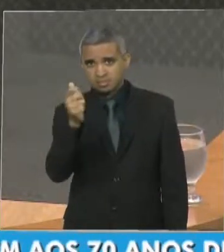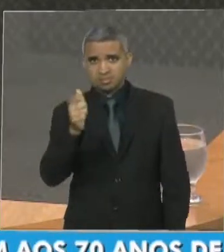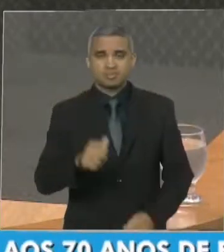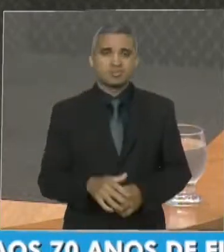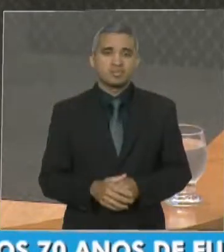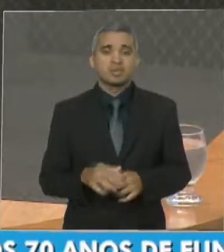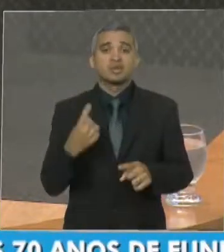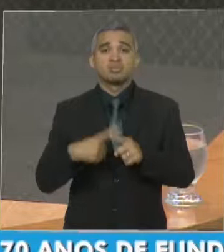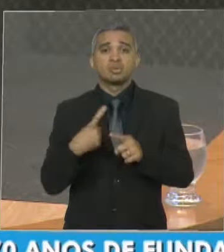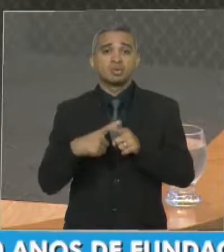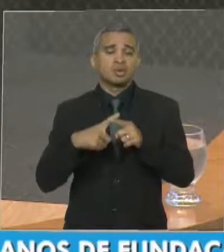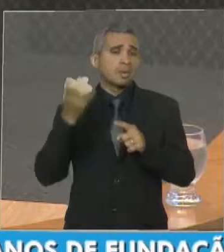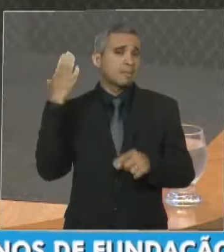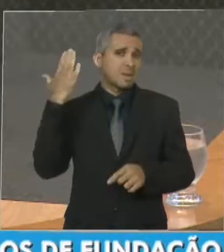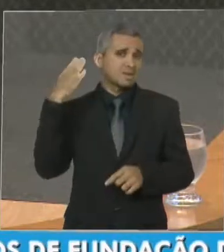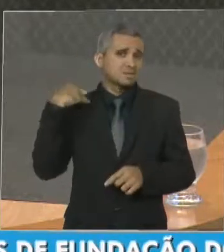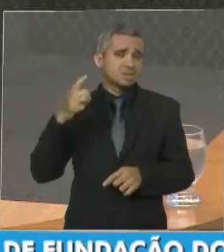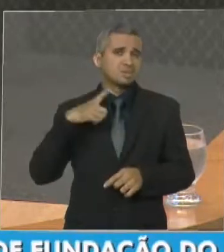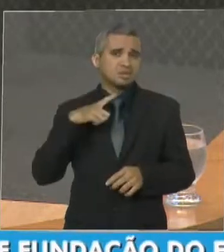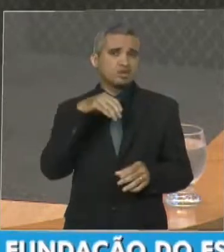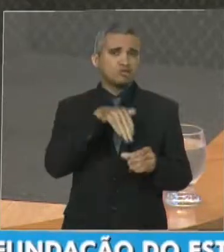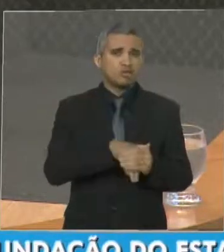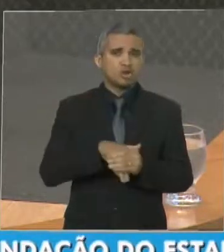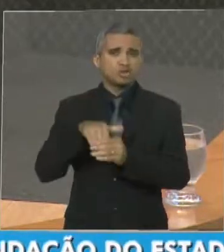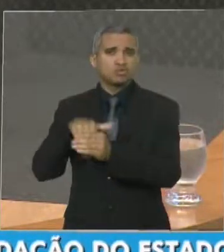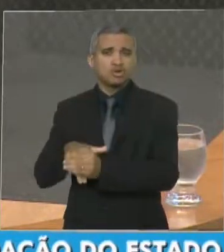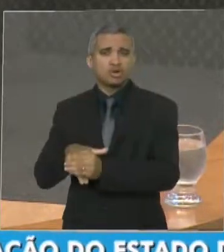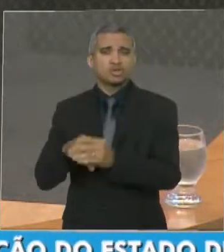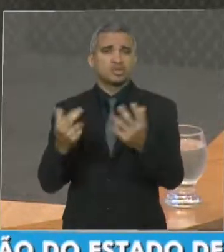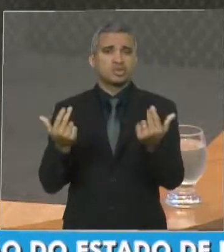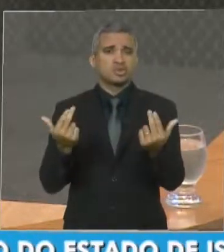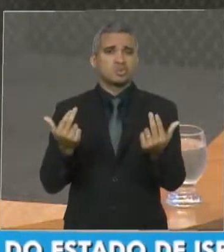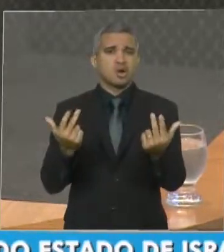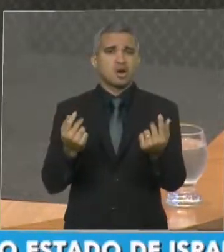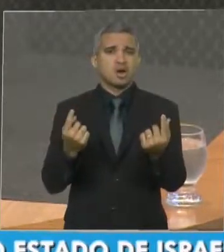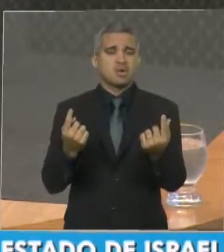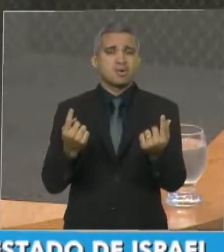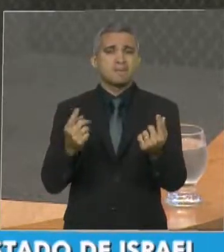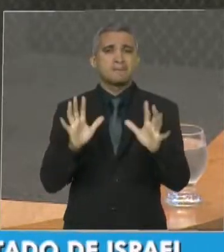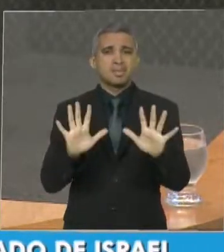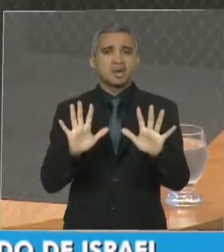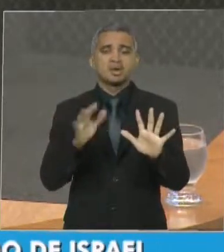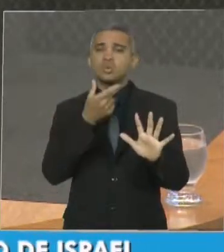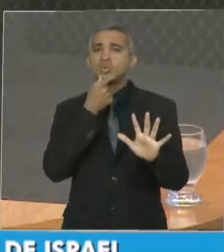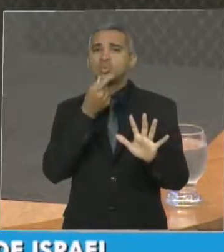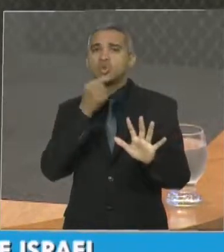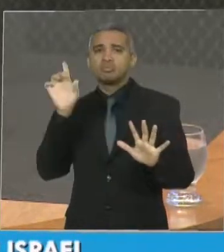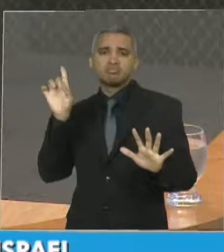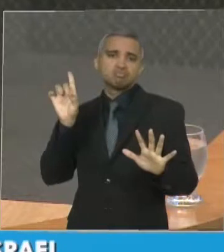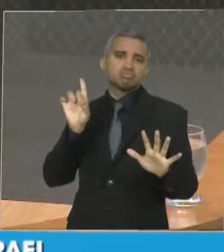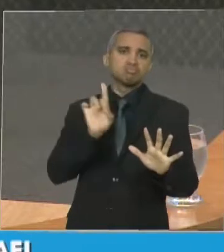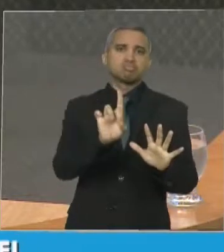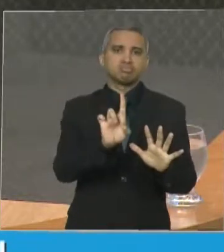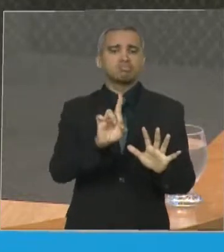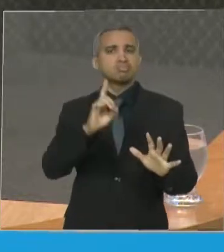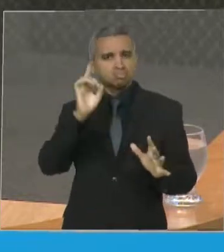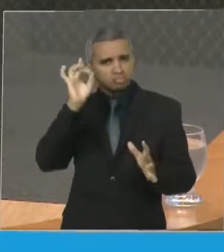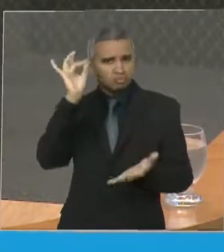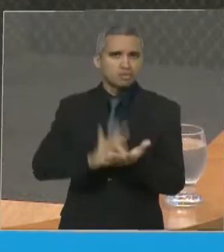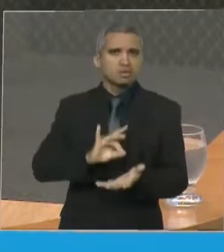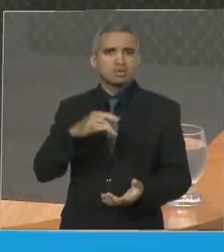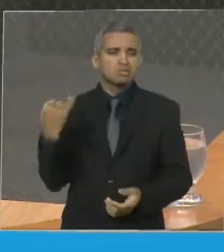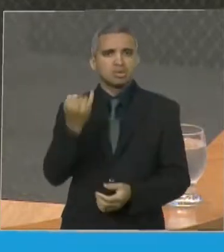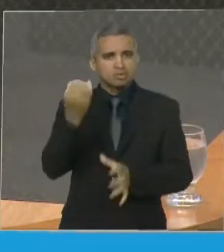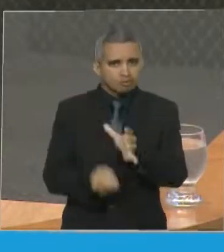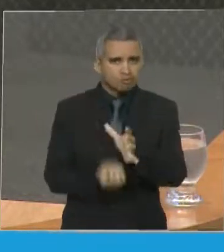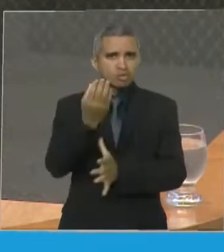venha pertencer ao povo judeu. É importante salientar que o Brasil e Israel estabeleceram relações